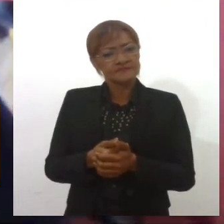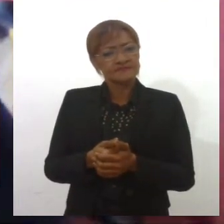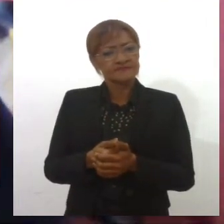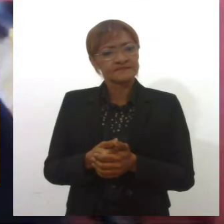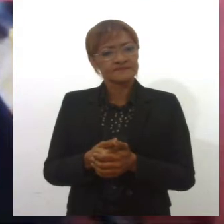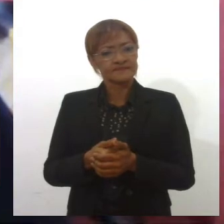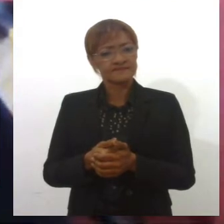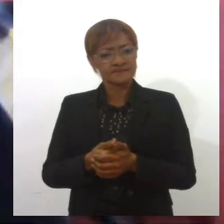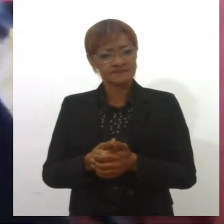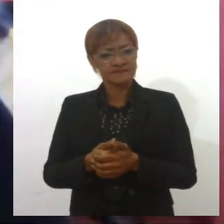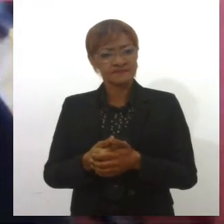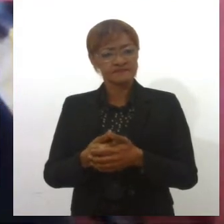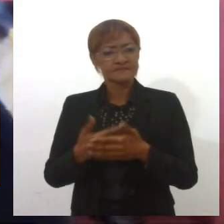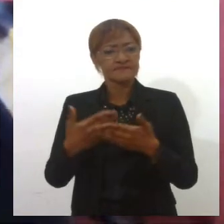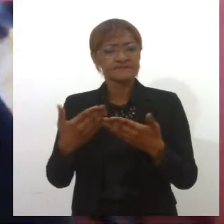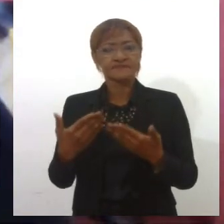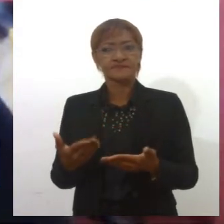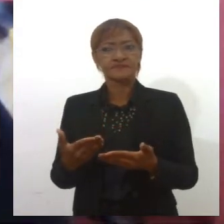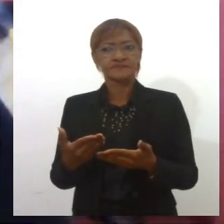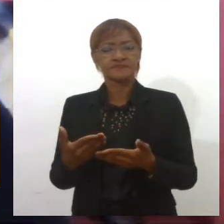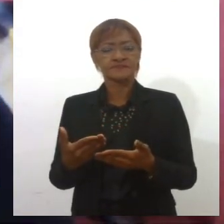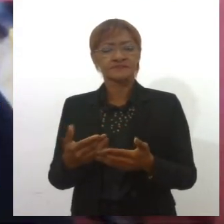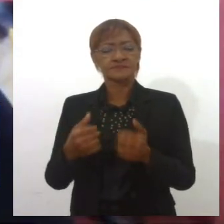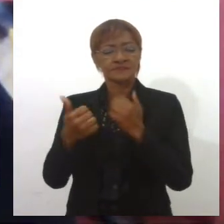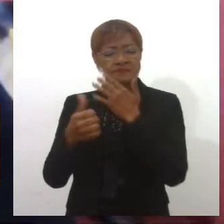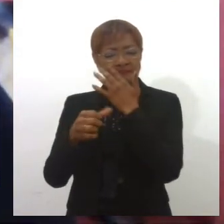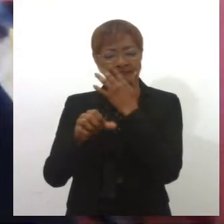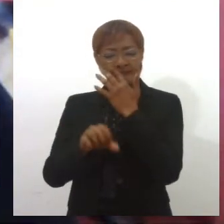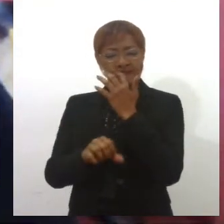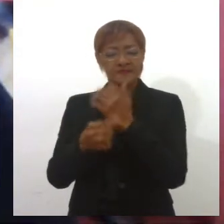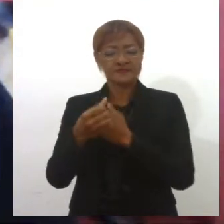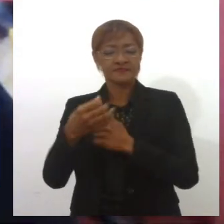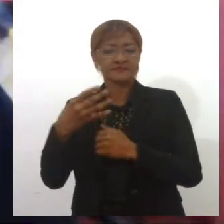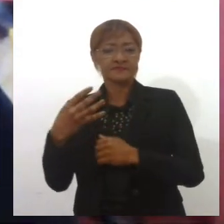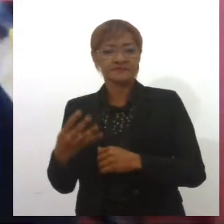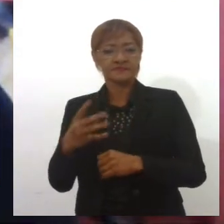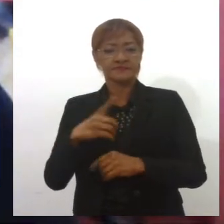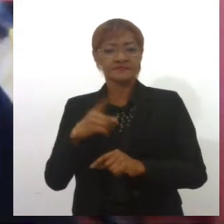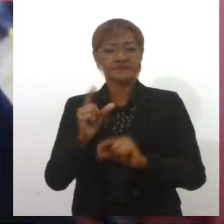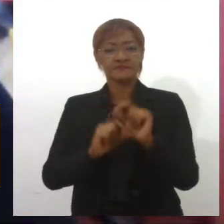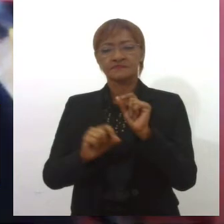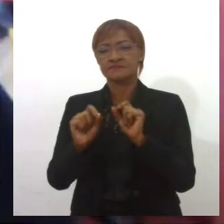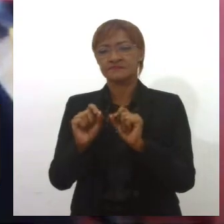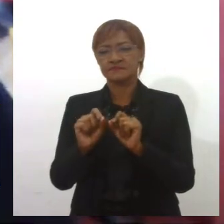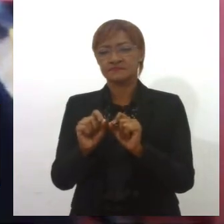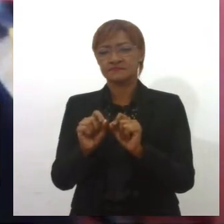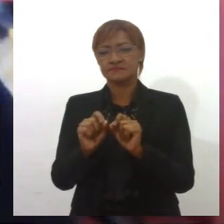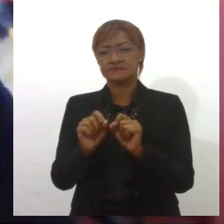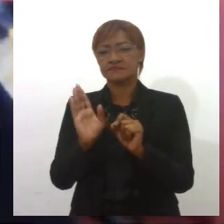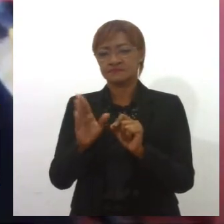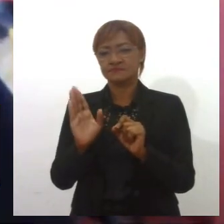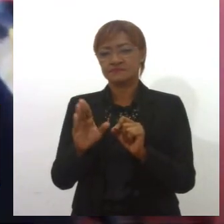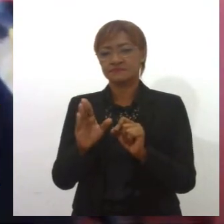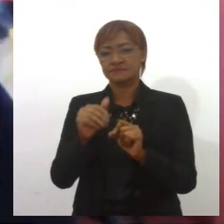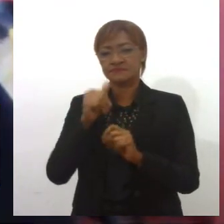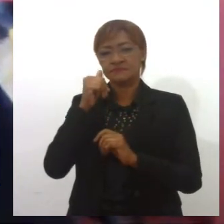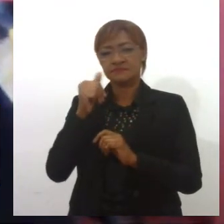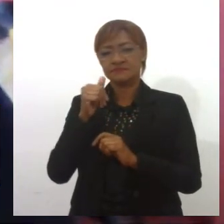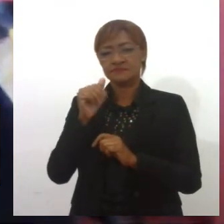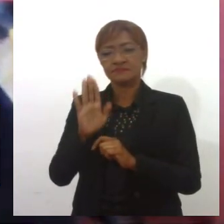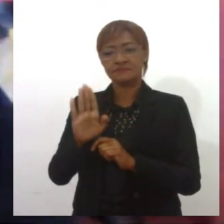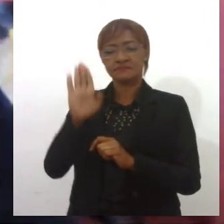de 32 e nas eleições de 34, nós vamos ter algumas legislaturas, né, exercidas por mulheres. Isso